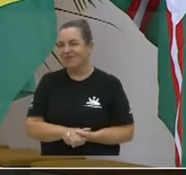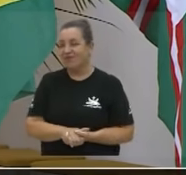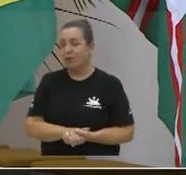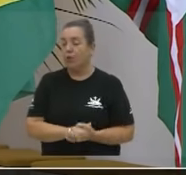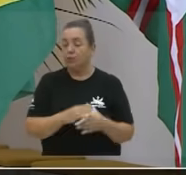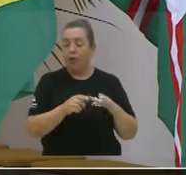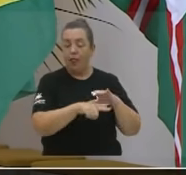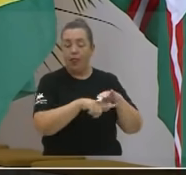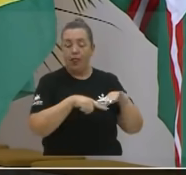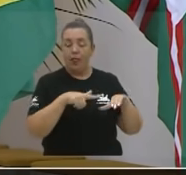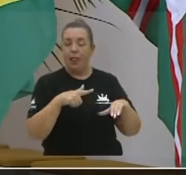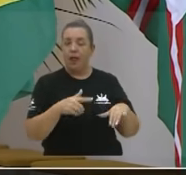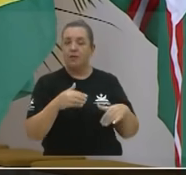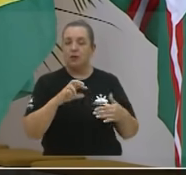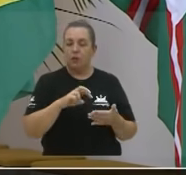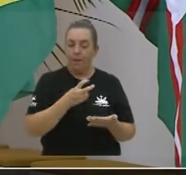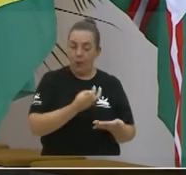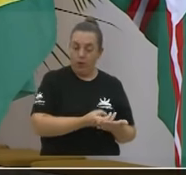Lázaro,